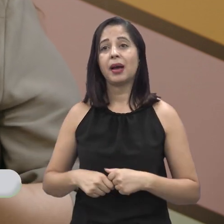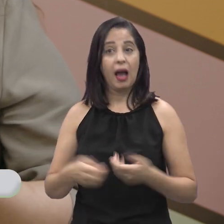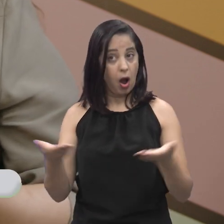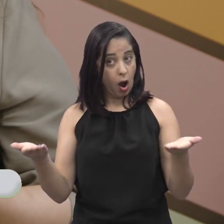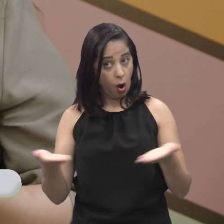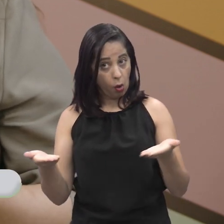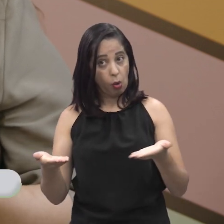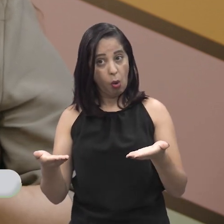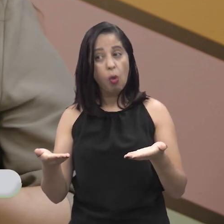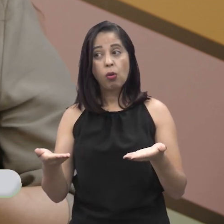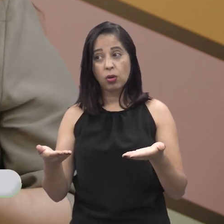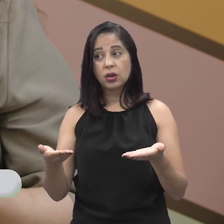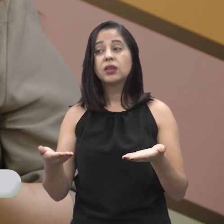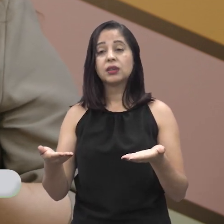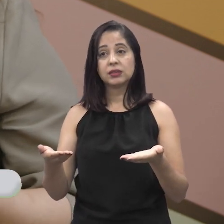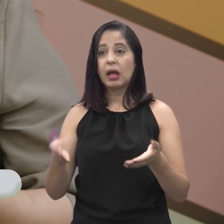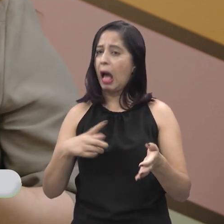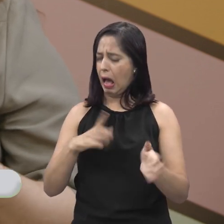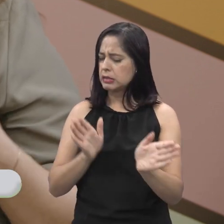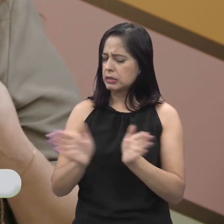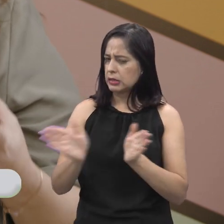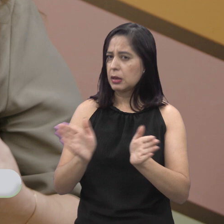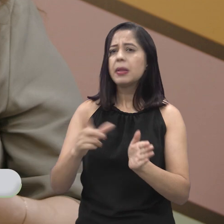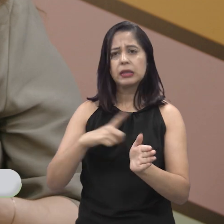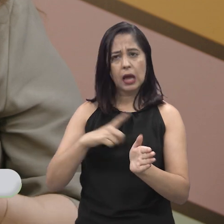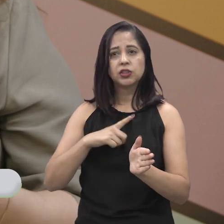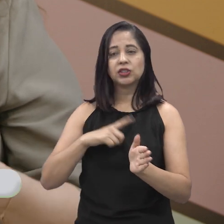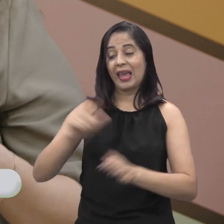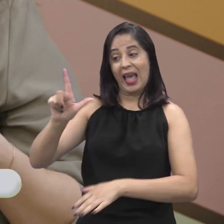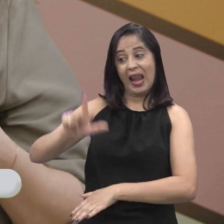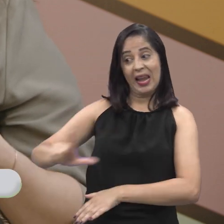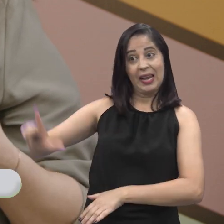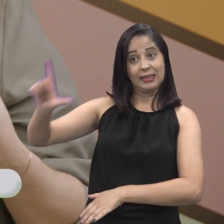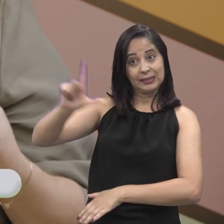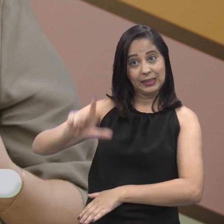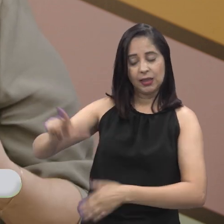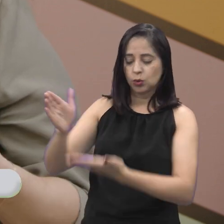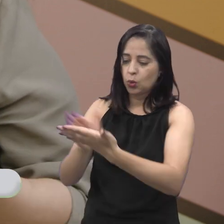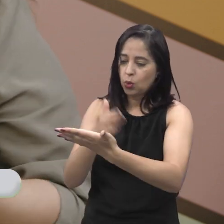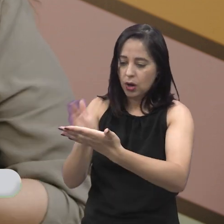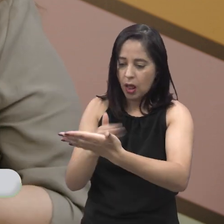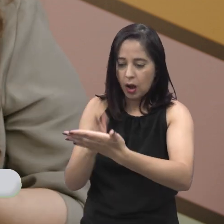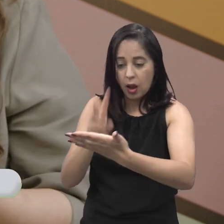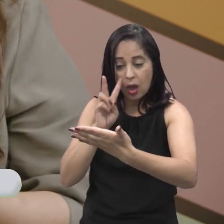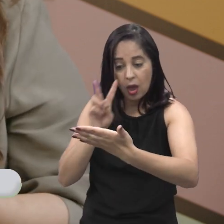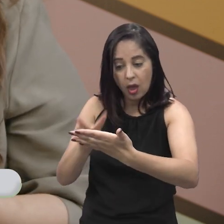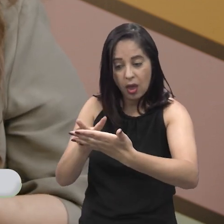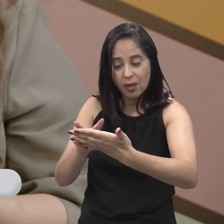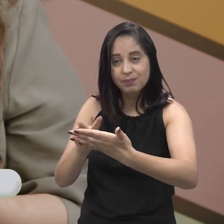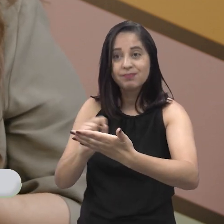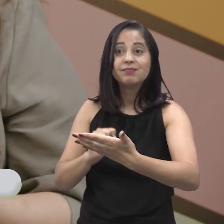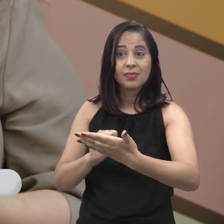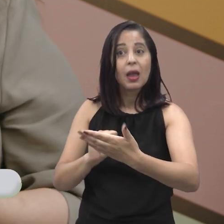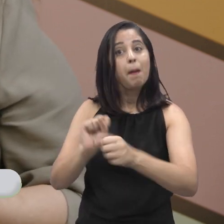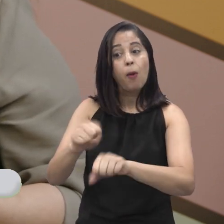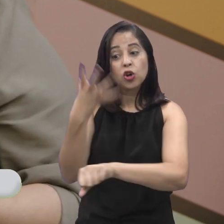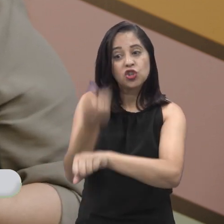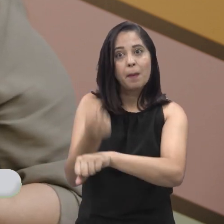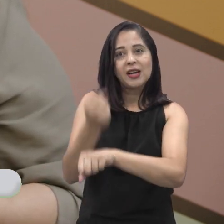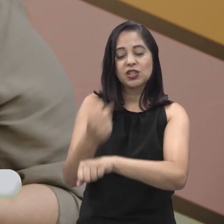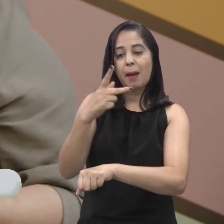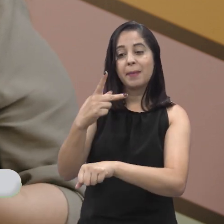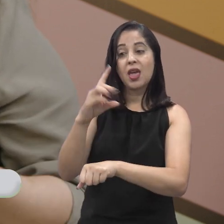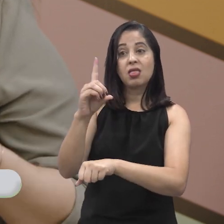tem esses recursos muito acessíveis, né, literatura, às vezes eu não consigo comprar um livro, mas eu consigo ler um PDF, eu consigo ouvir